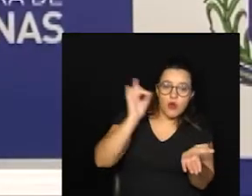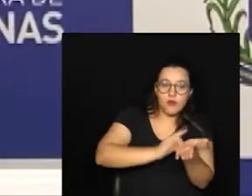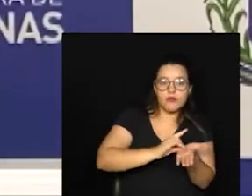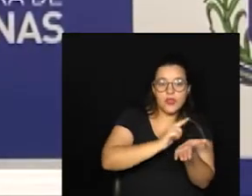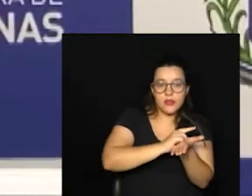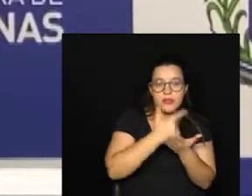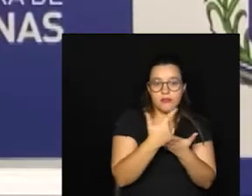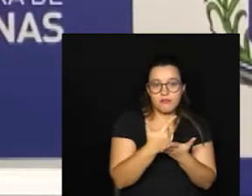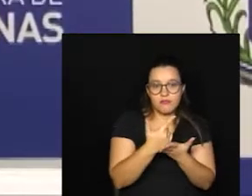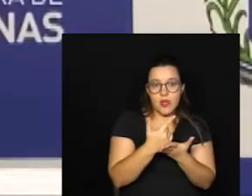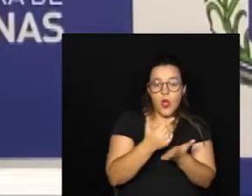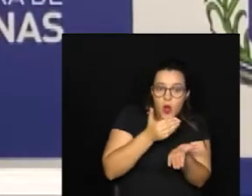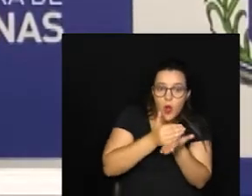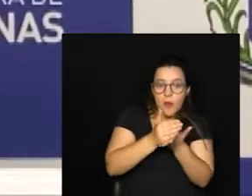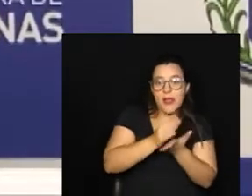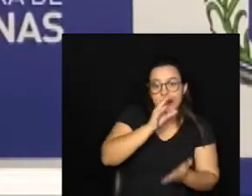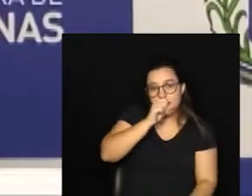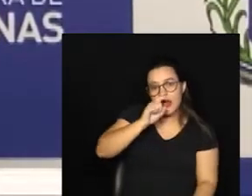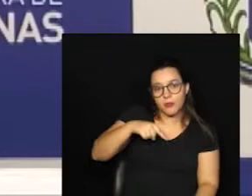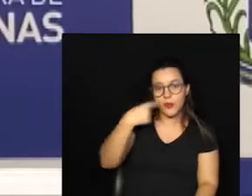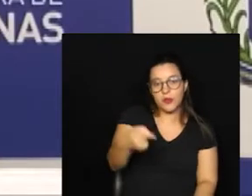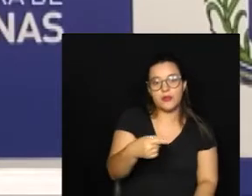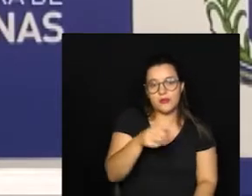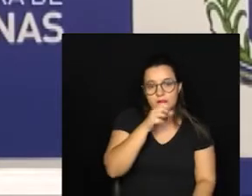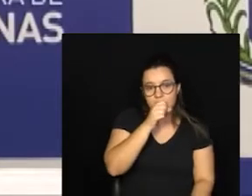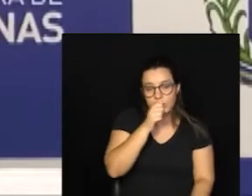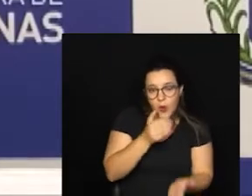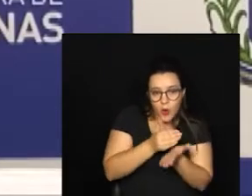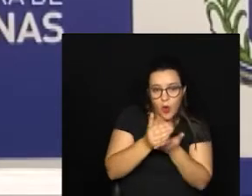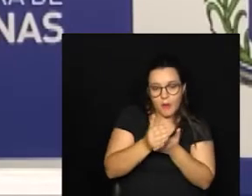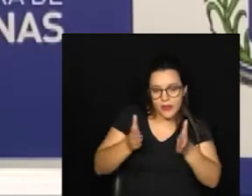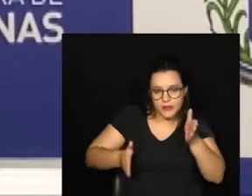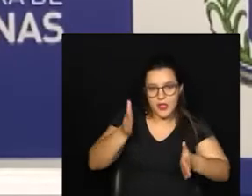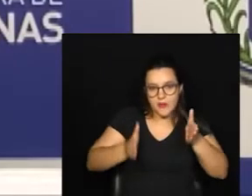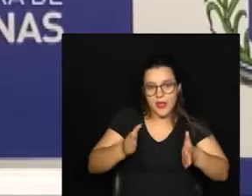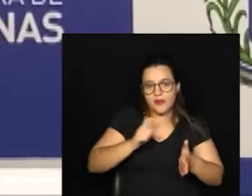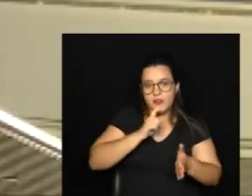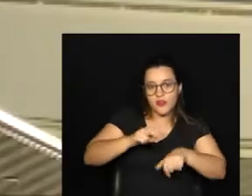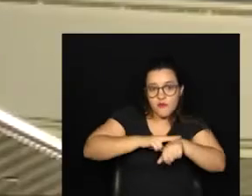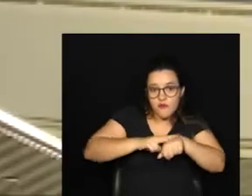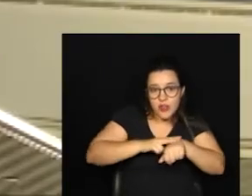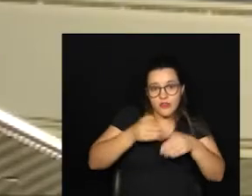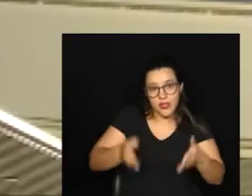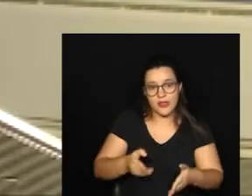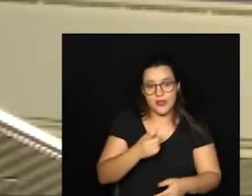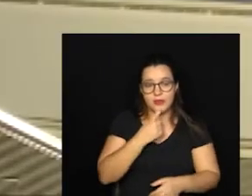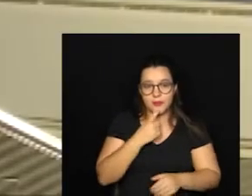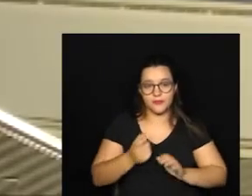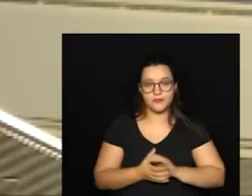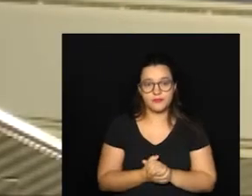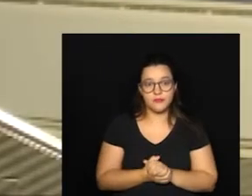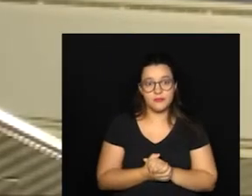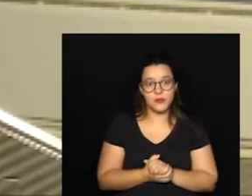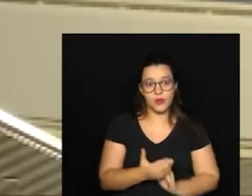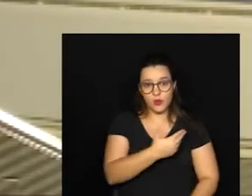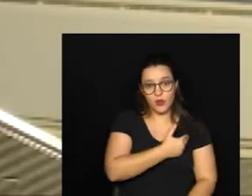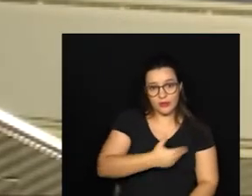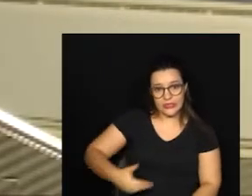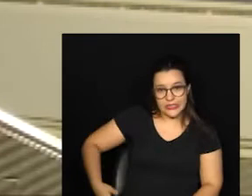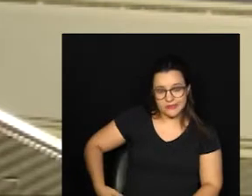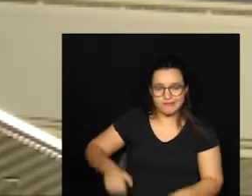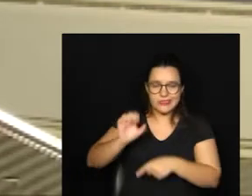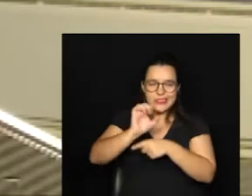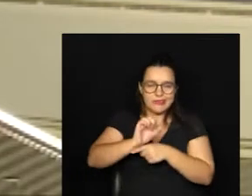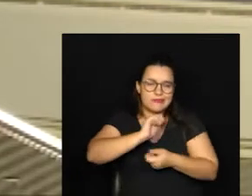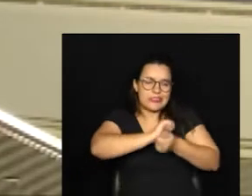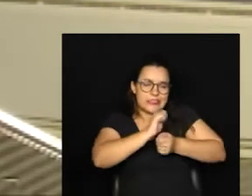valendo no dia seguinte a aplicação da cor verde aqui na nossa cidade. O governo do estado, ele vai se adaptando